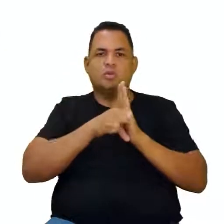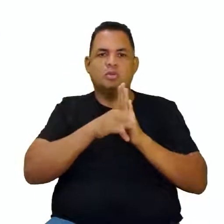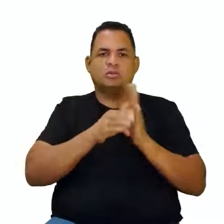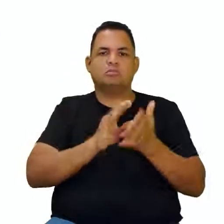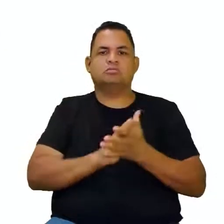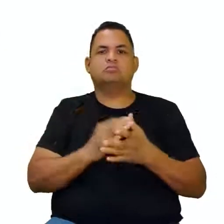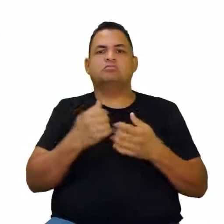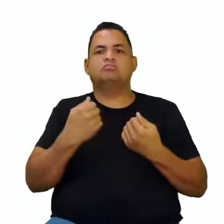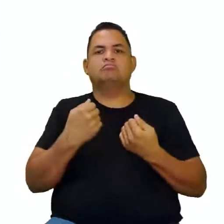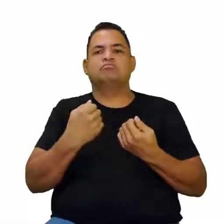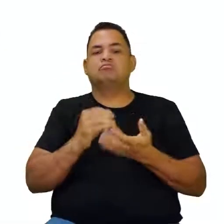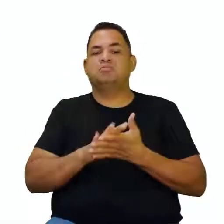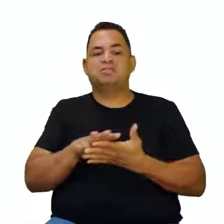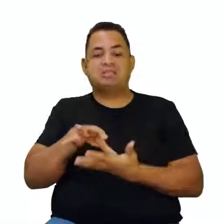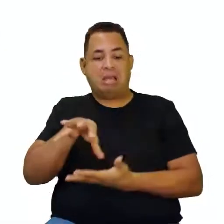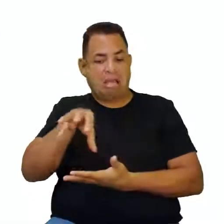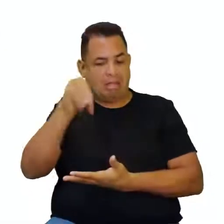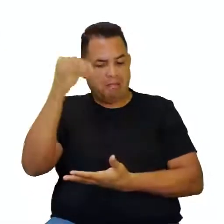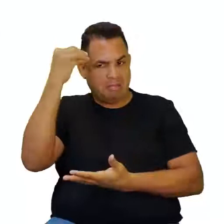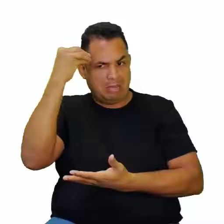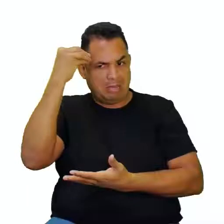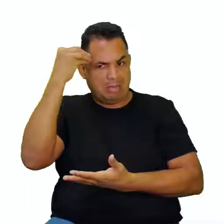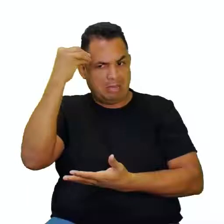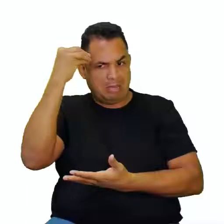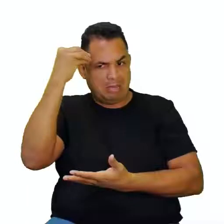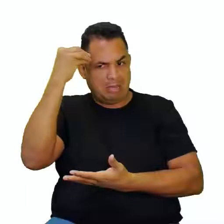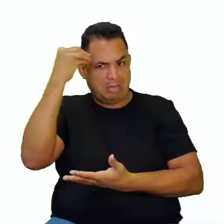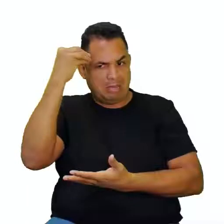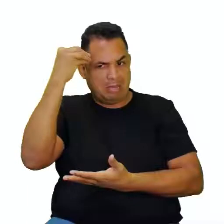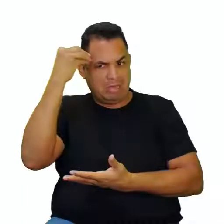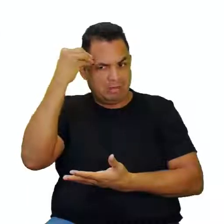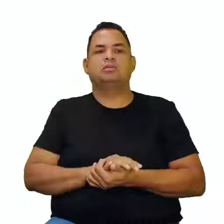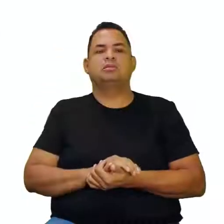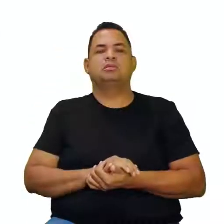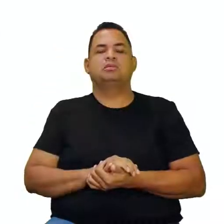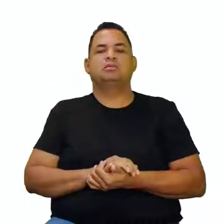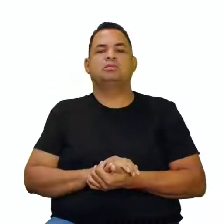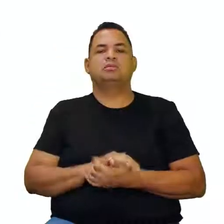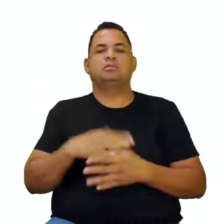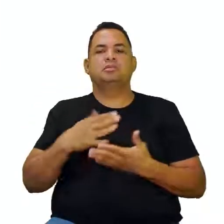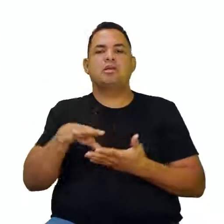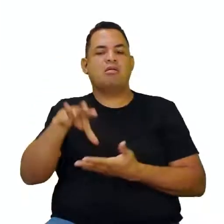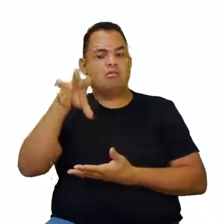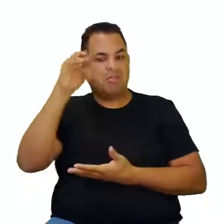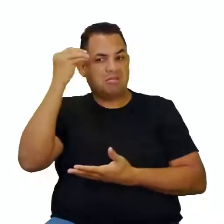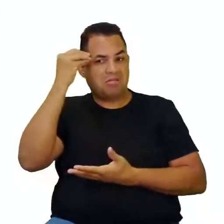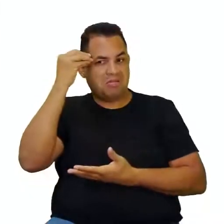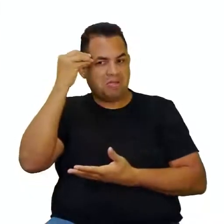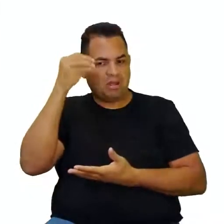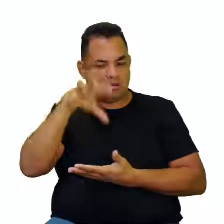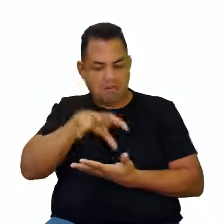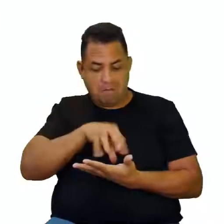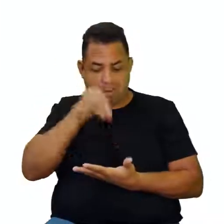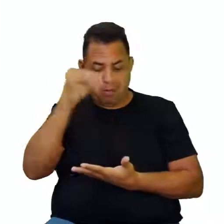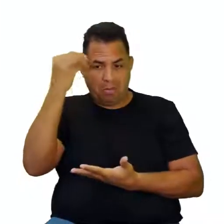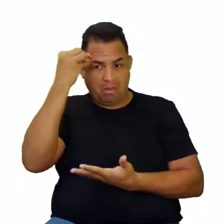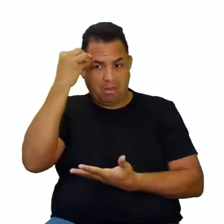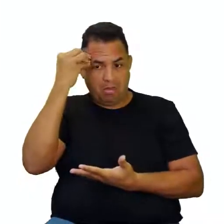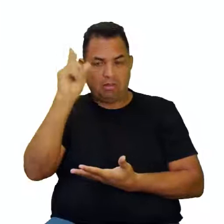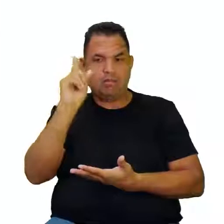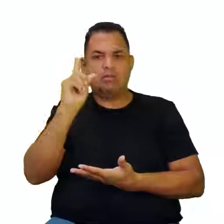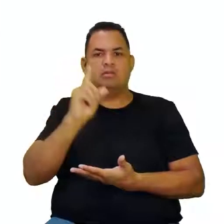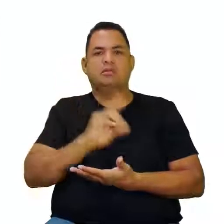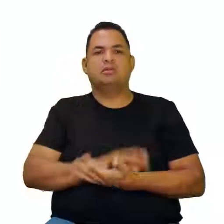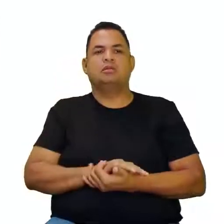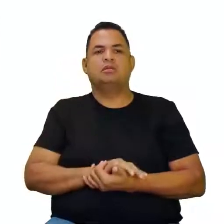sem tentar decorar. Até porque, né, pessoal, quando a gente decora, a tendência de qualquer nervosismo bater